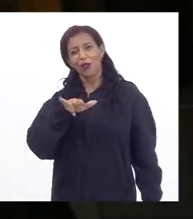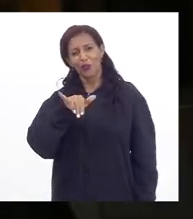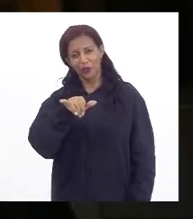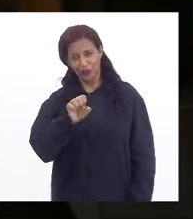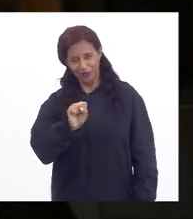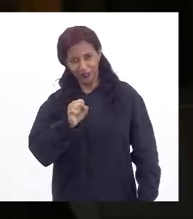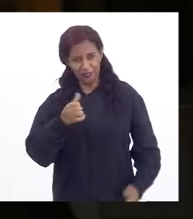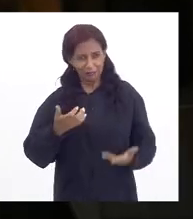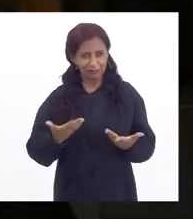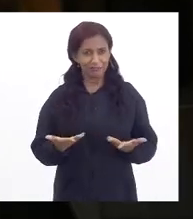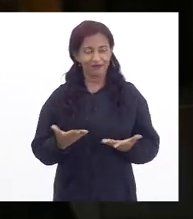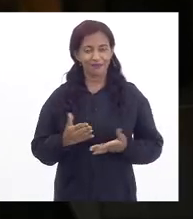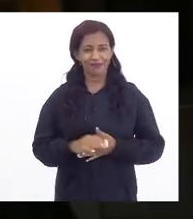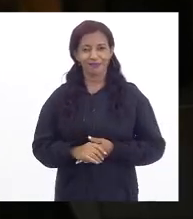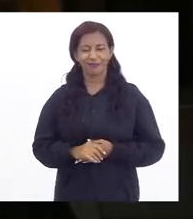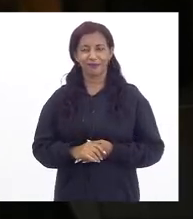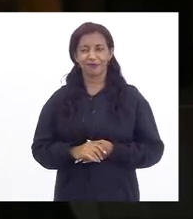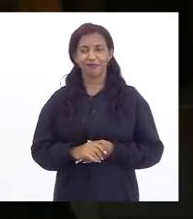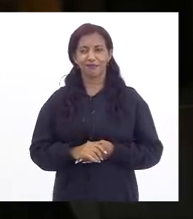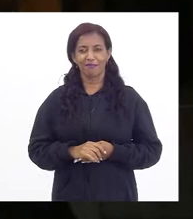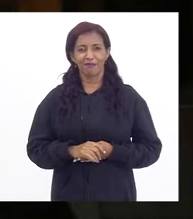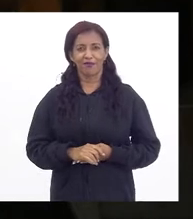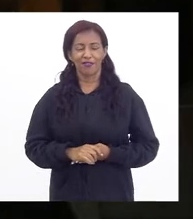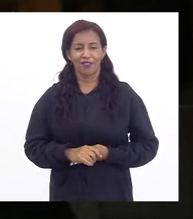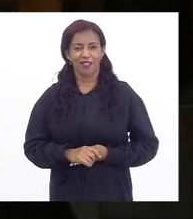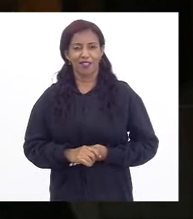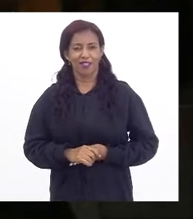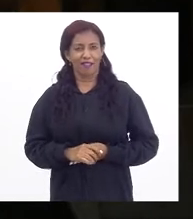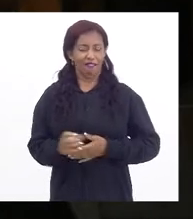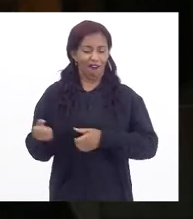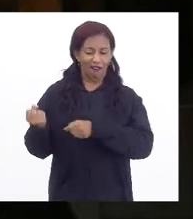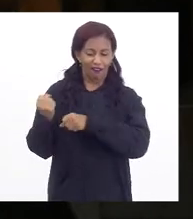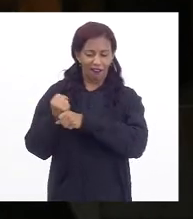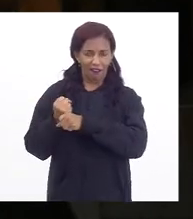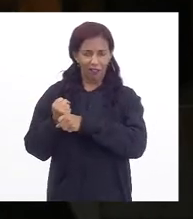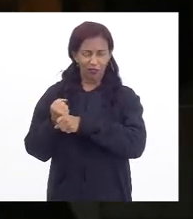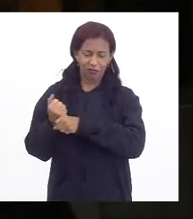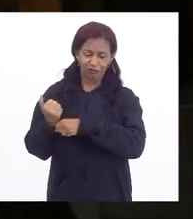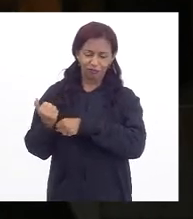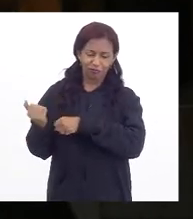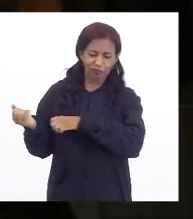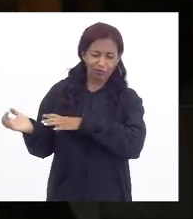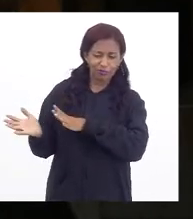Martins? É que nos últimos anos,